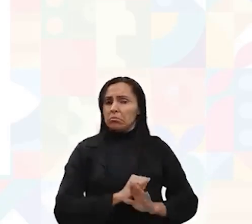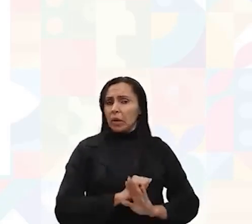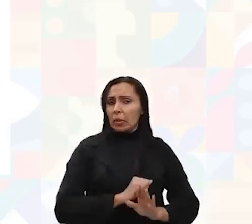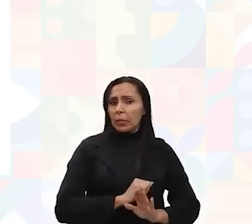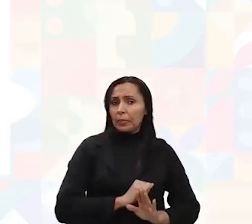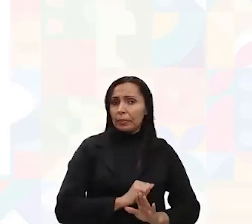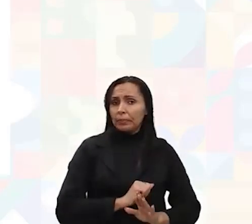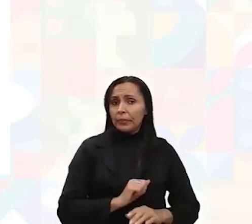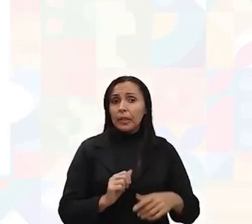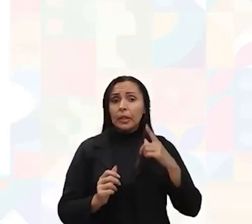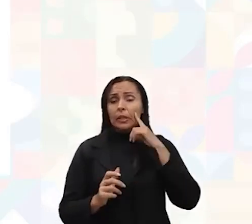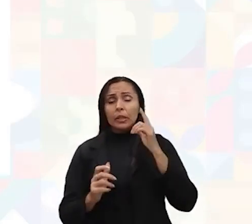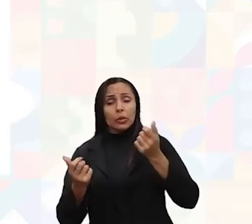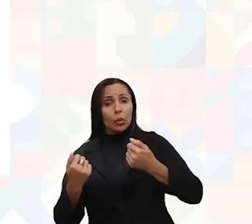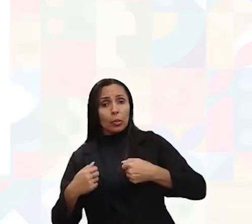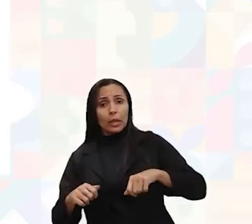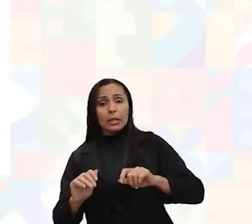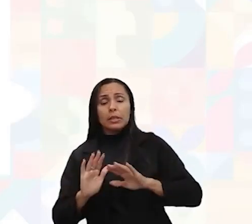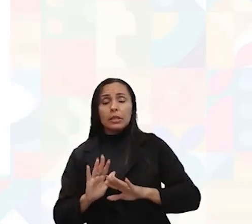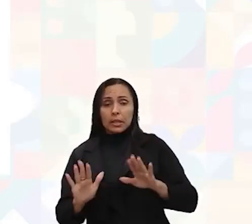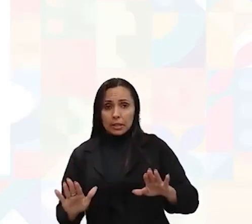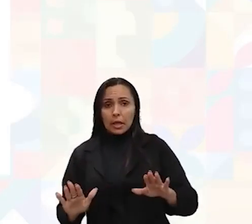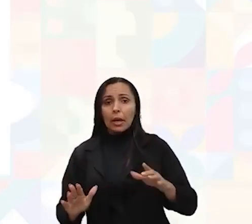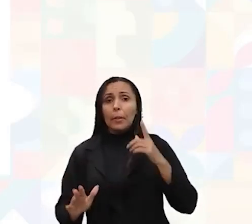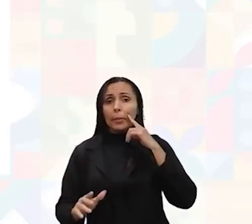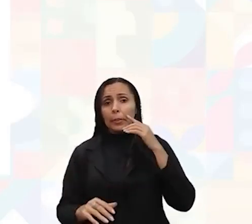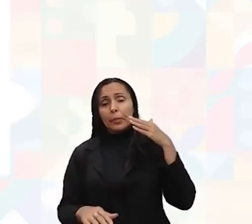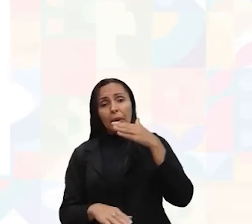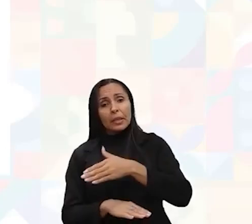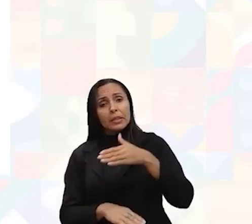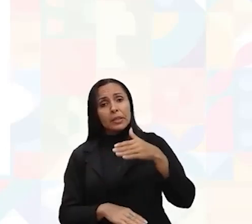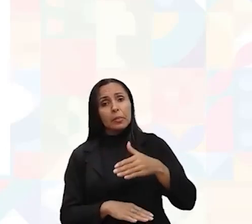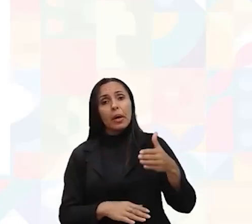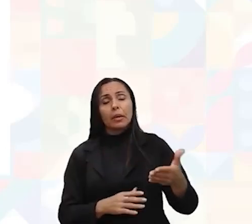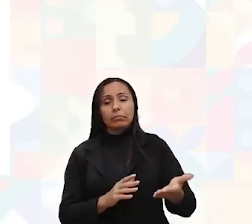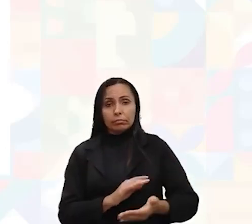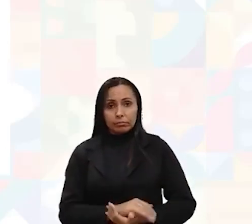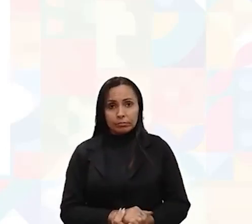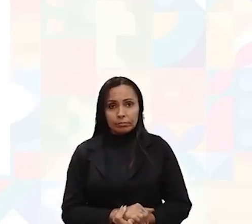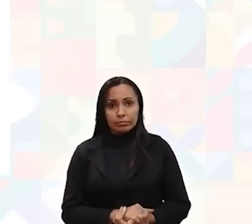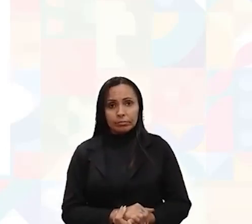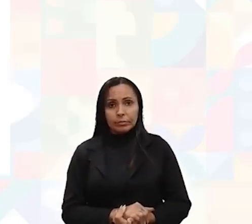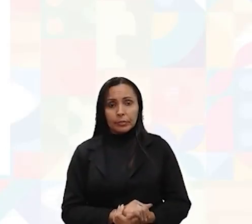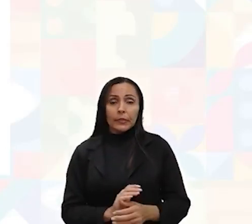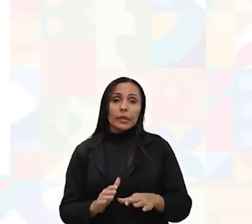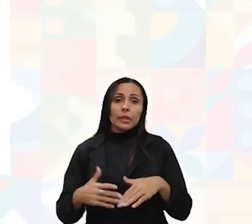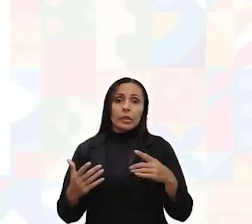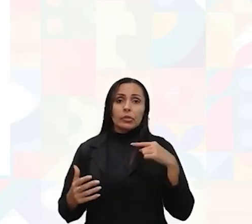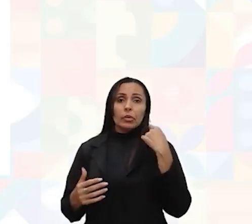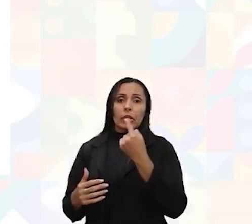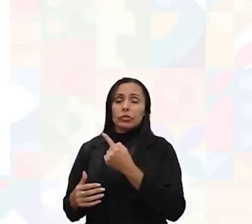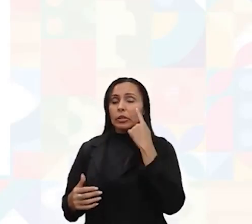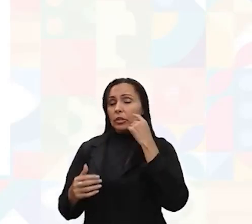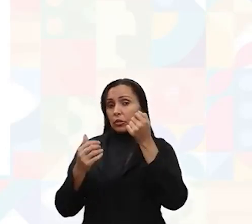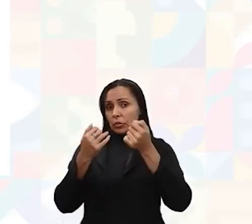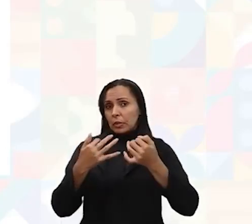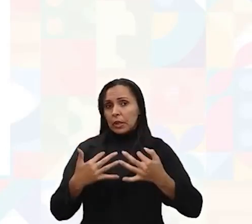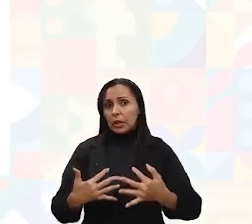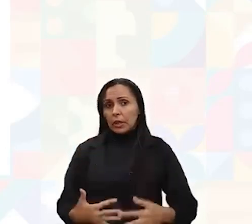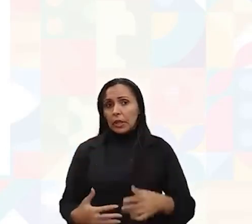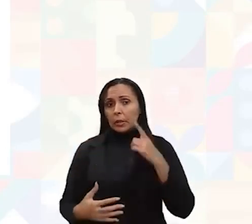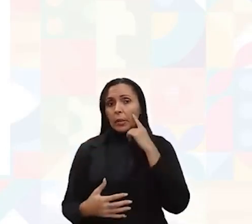vezes sem poder participar naquele local, né? E isso a gente traz muito